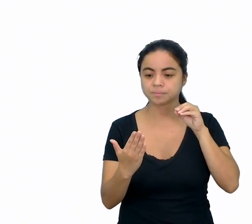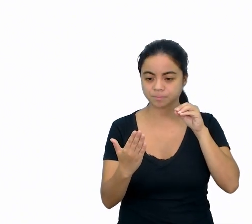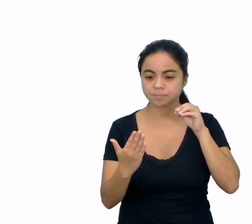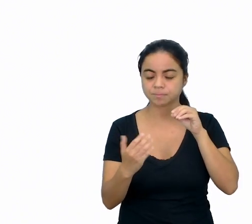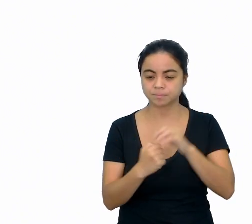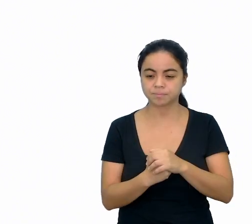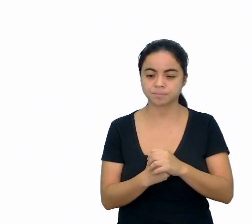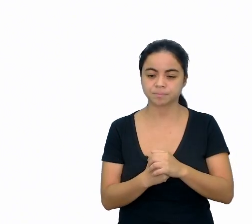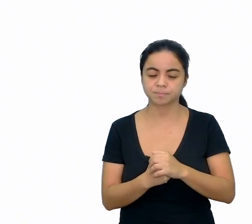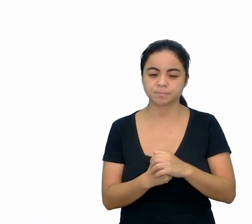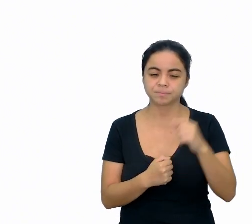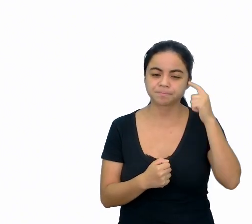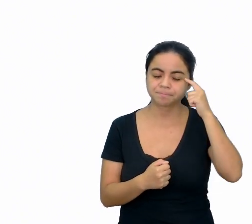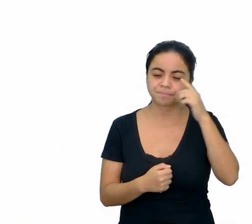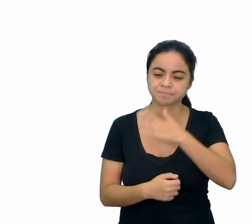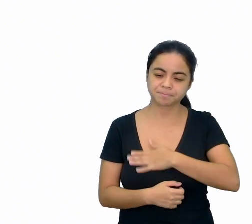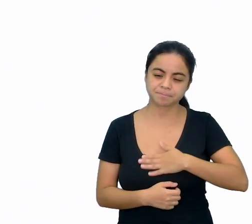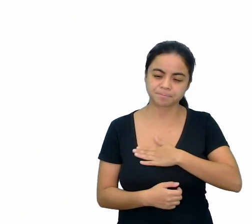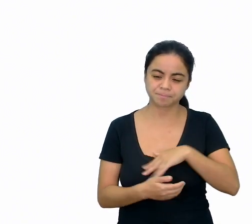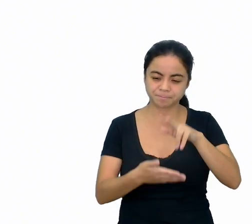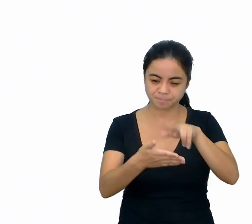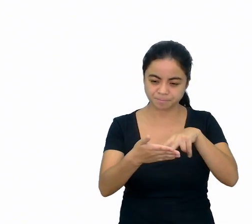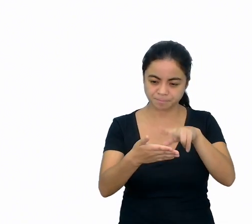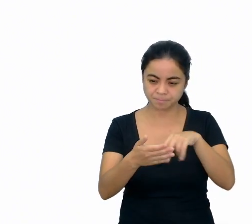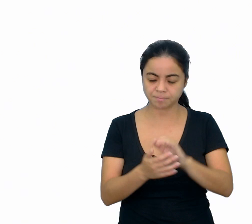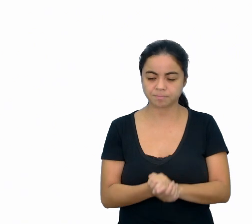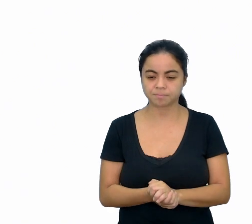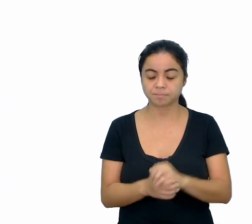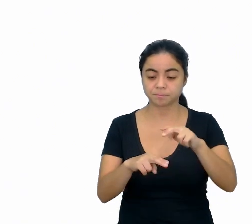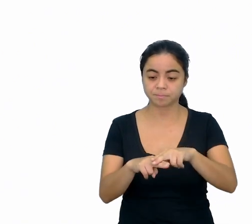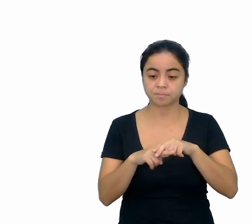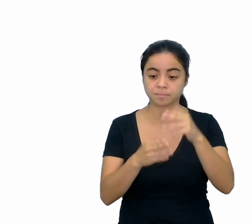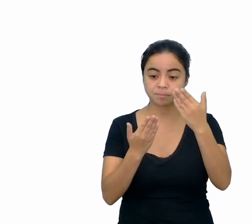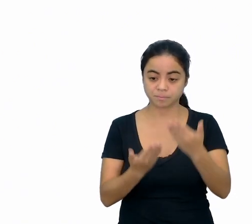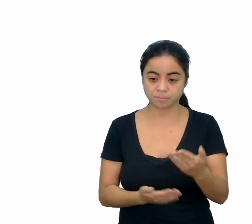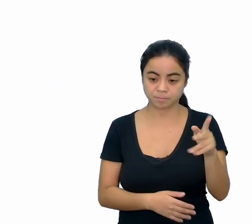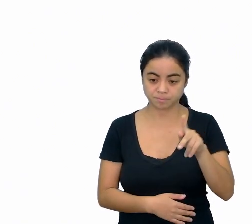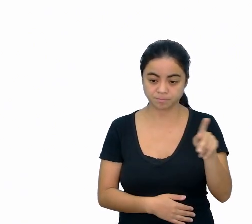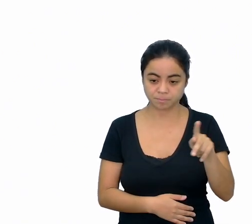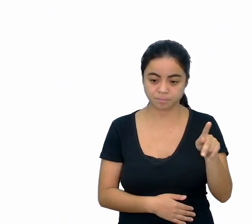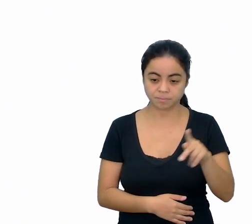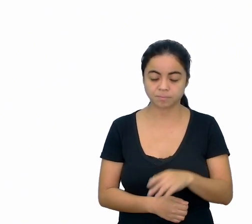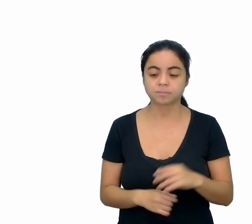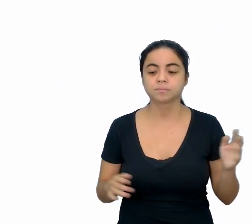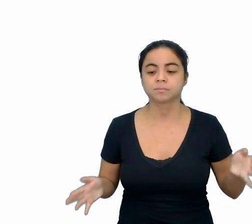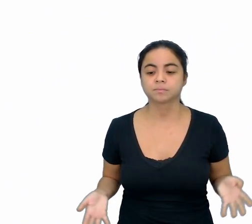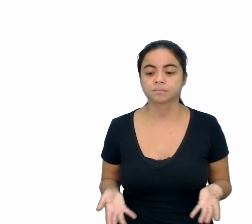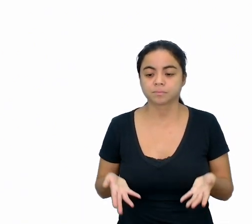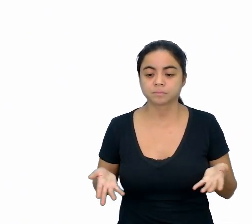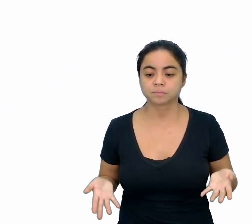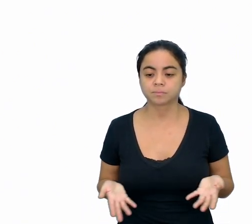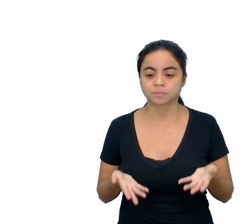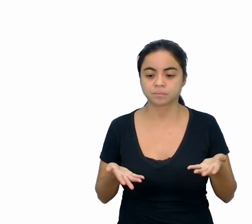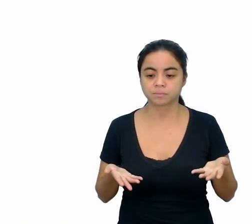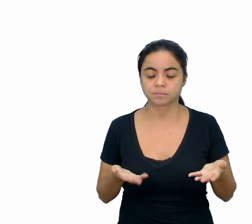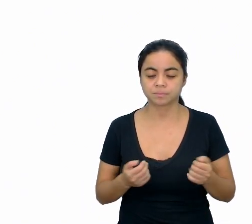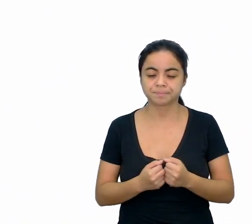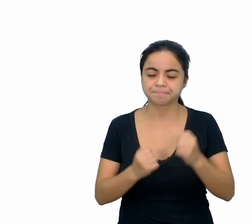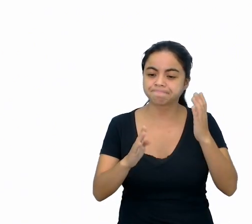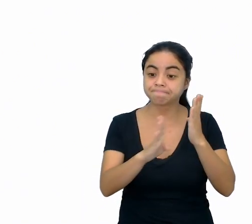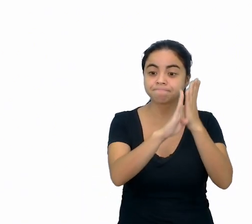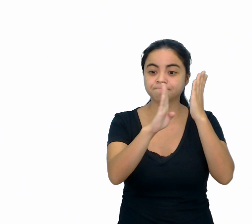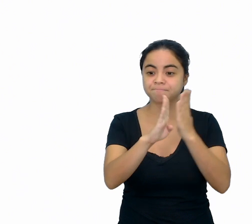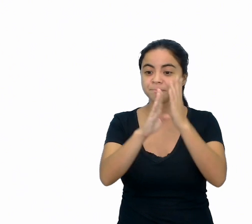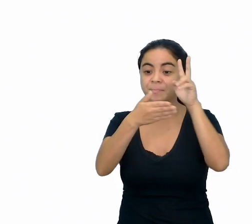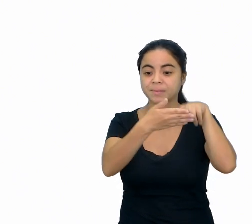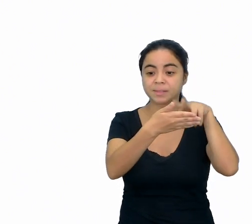construção da apreciação literária. Deve ser, portanto, você, professor, deve ser o incentivador para as descobertas que a